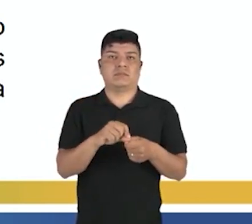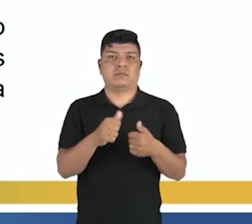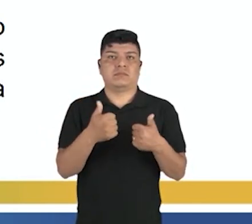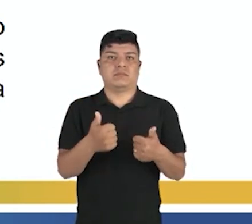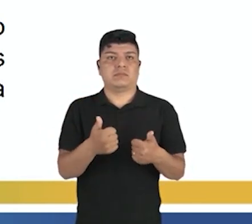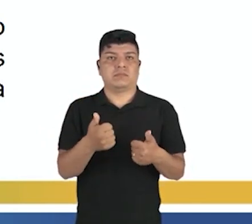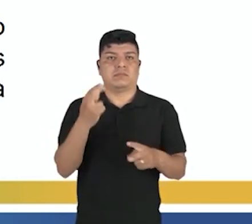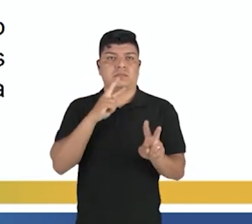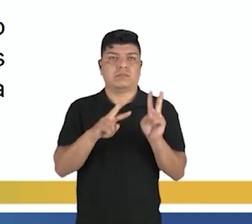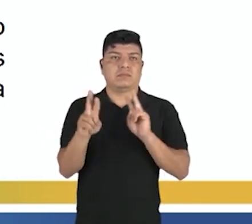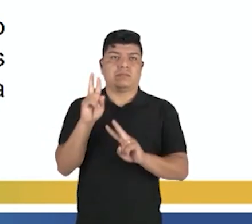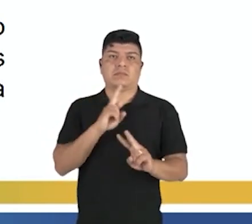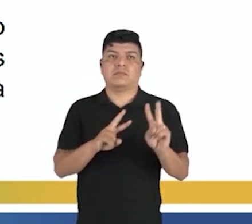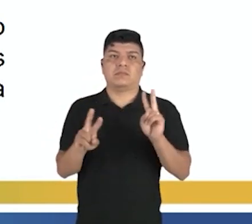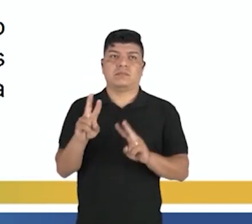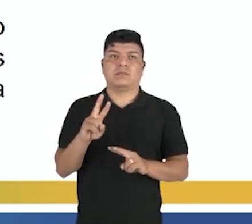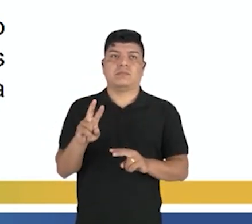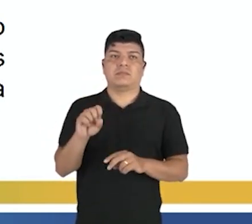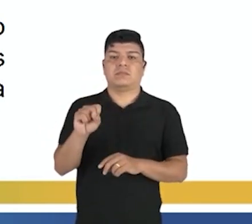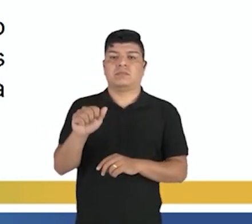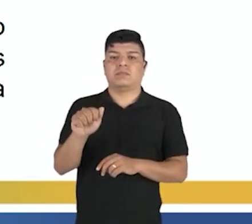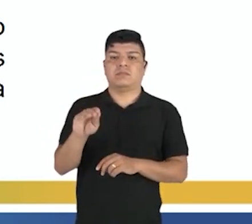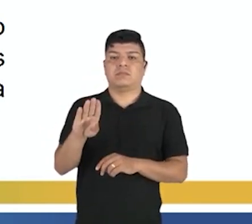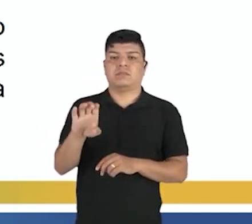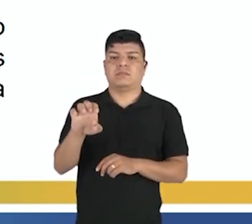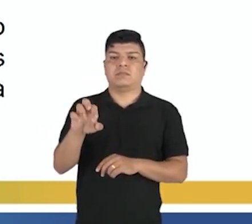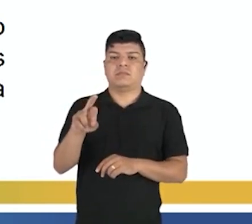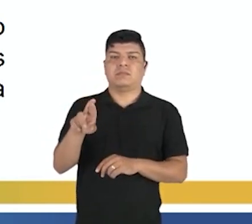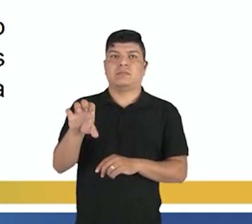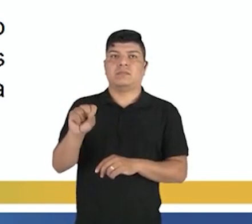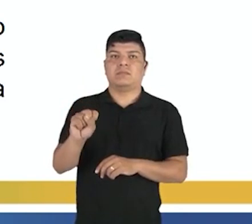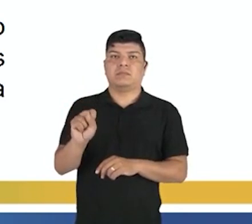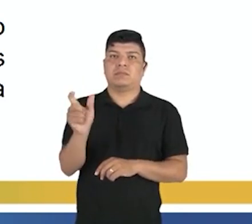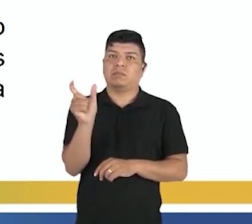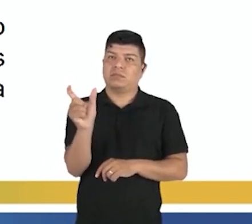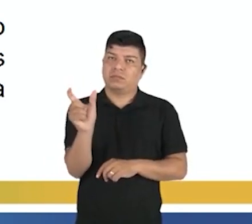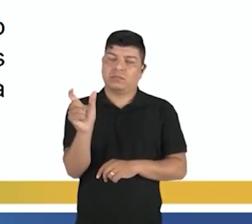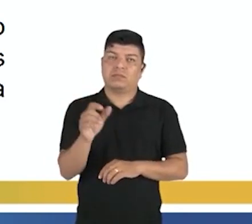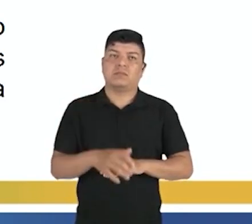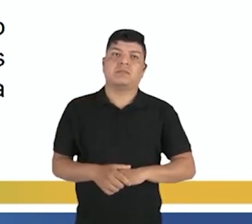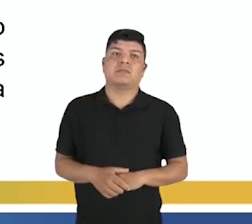produzindo. Então, visualizem aí, saberes